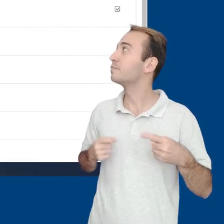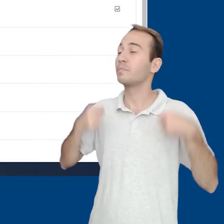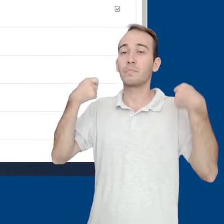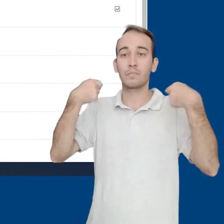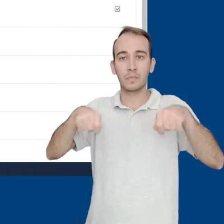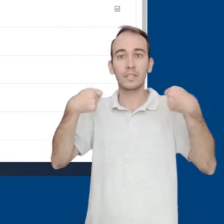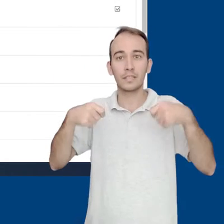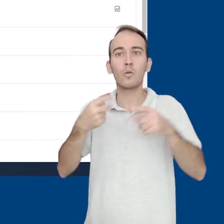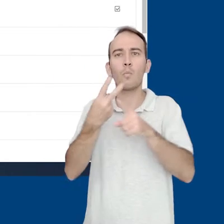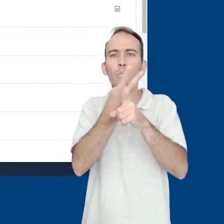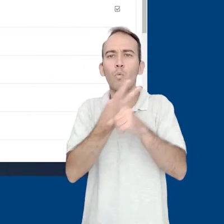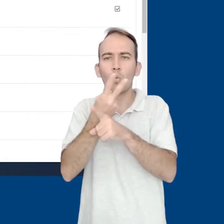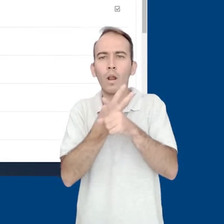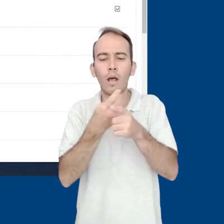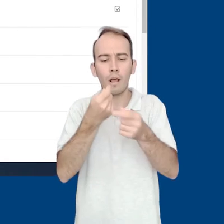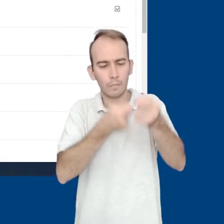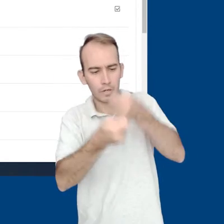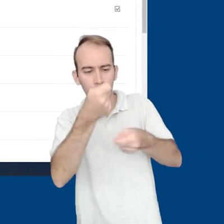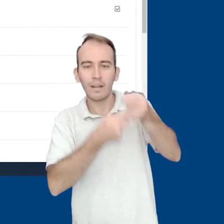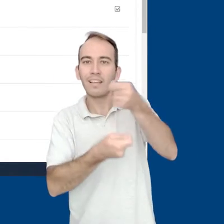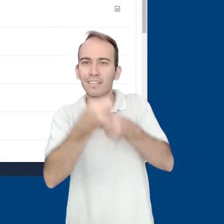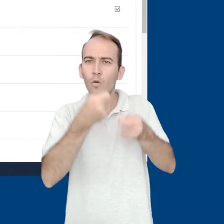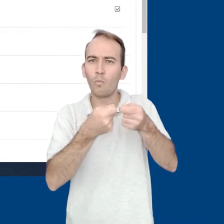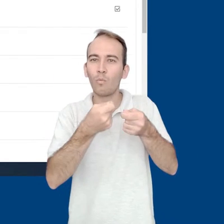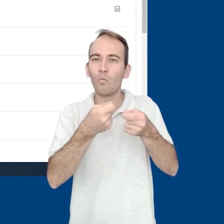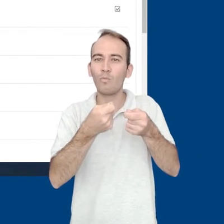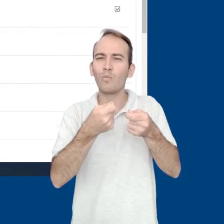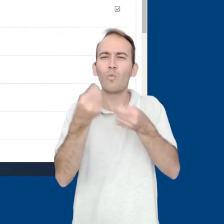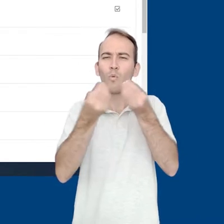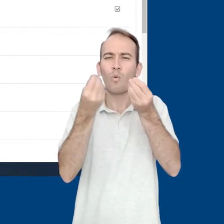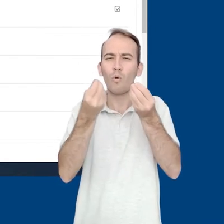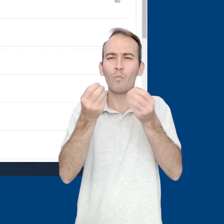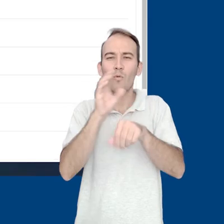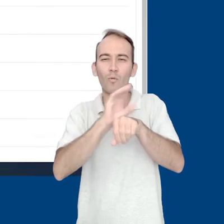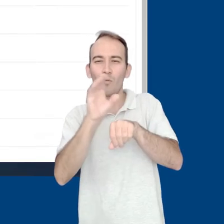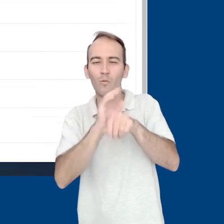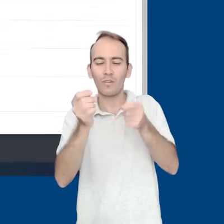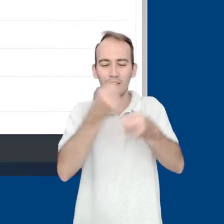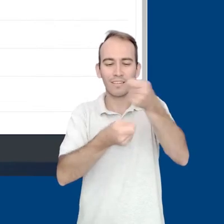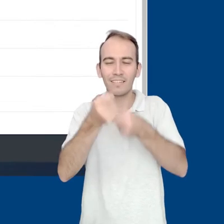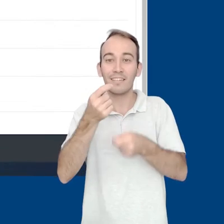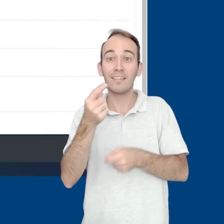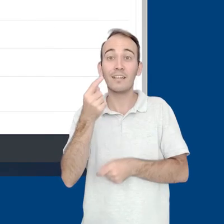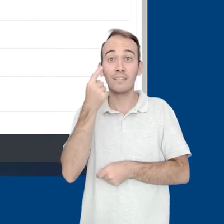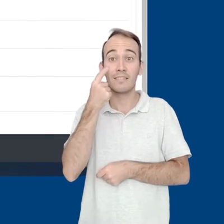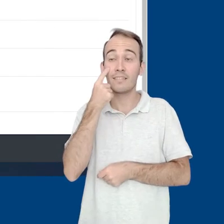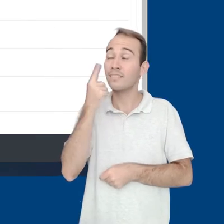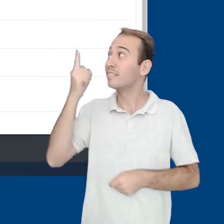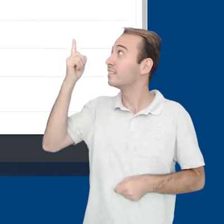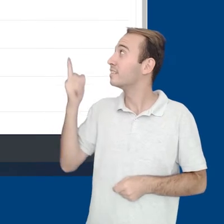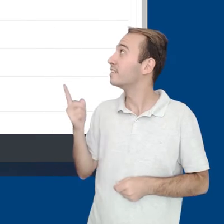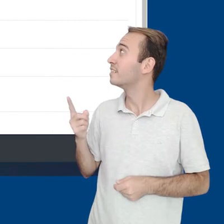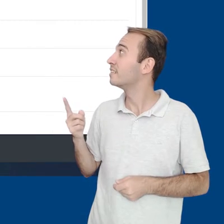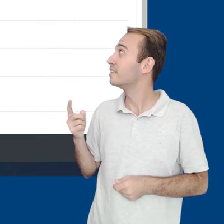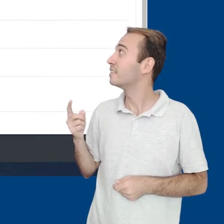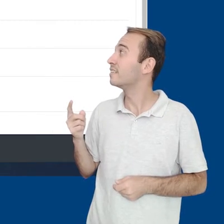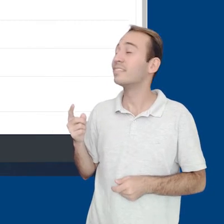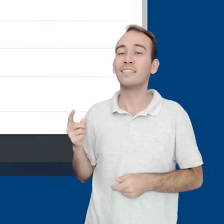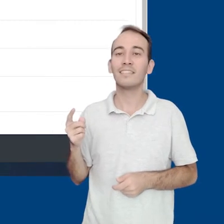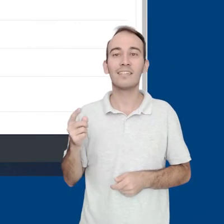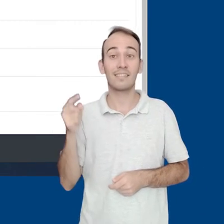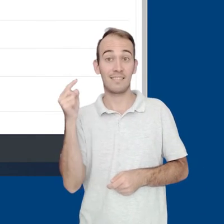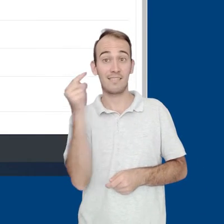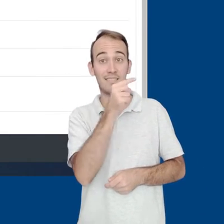necessário procurar o menu de administração, que neste caso estará à esquerda na parte